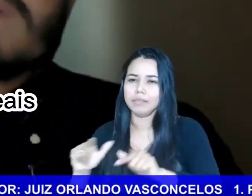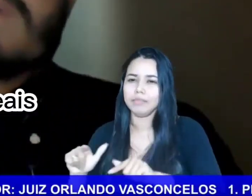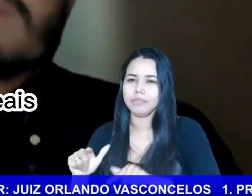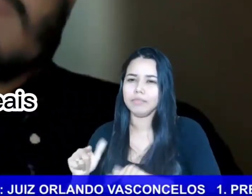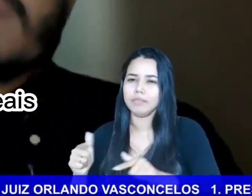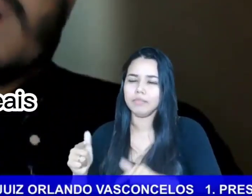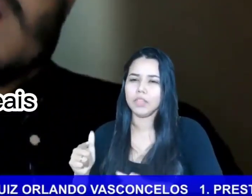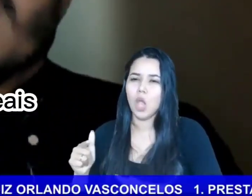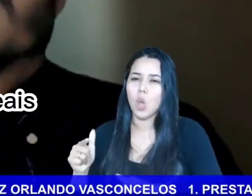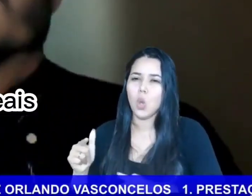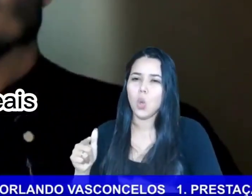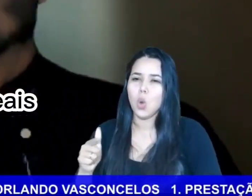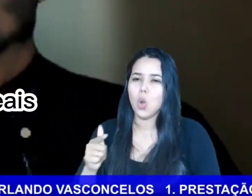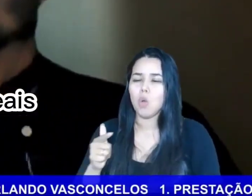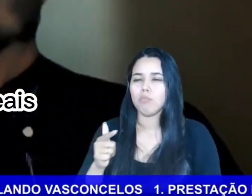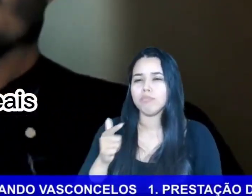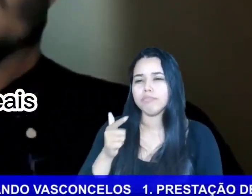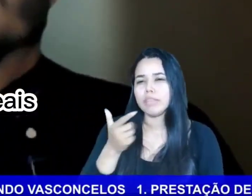de R$